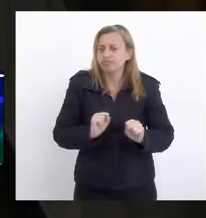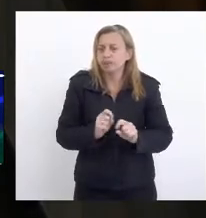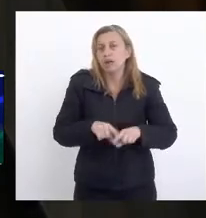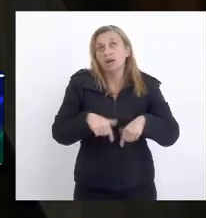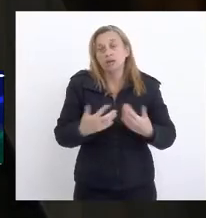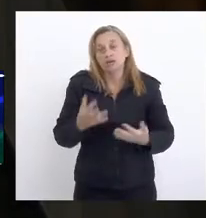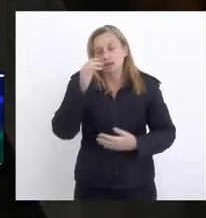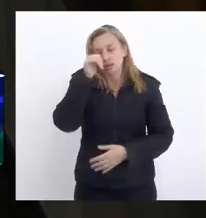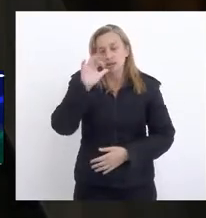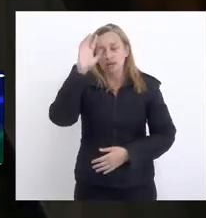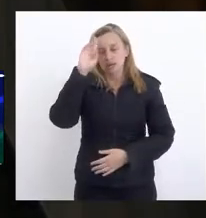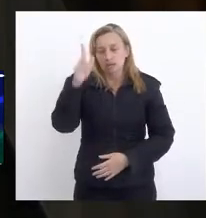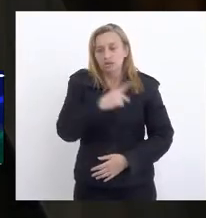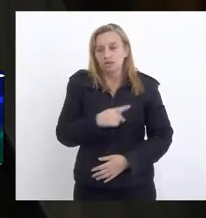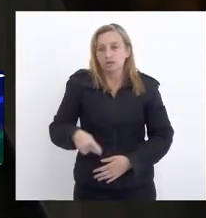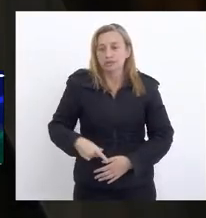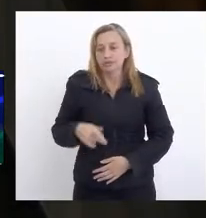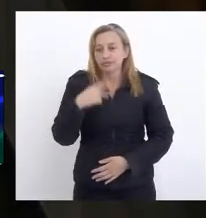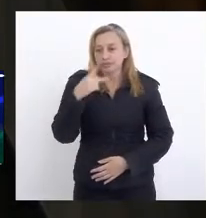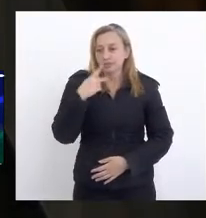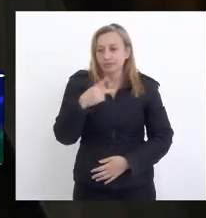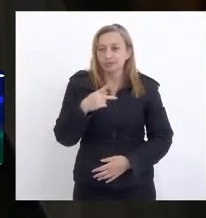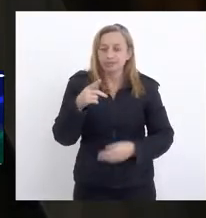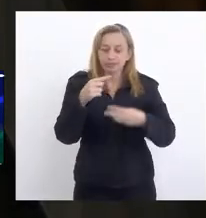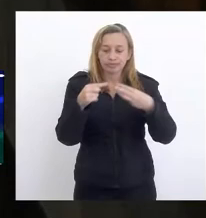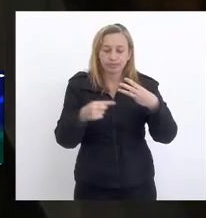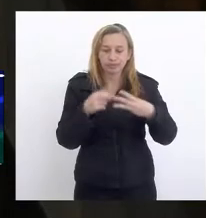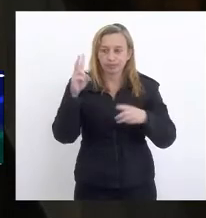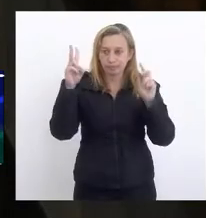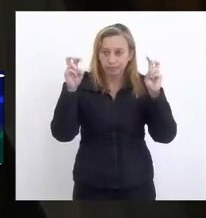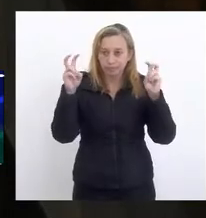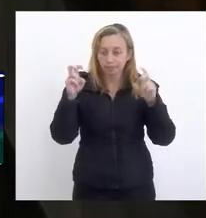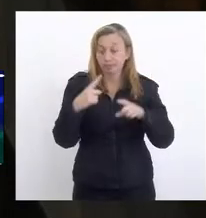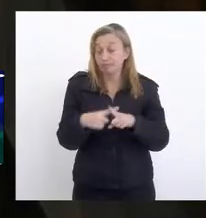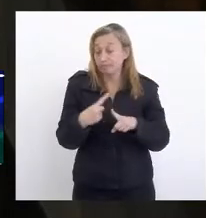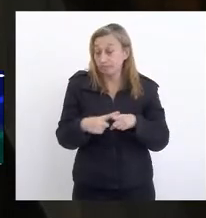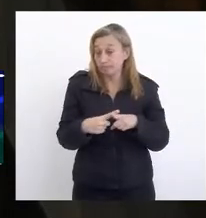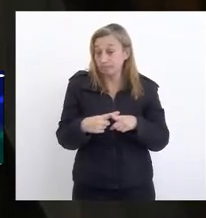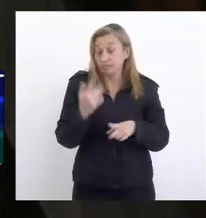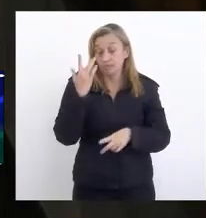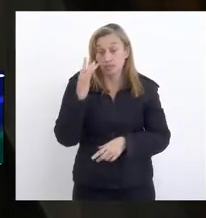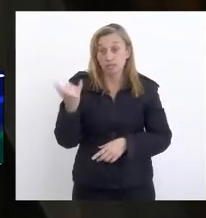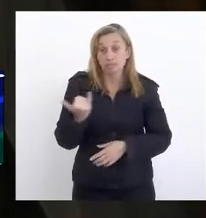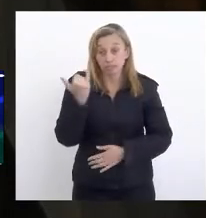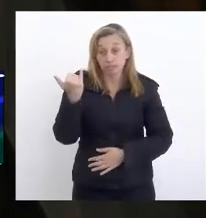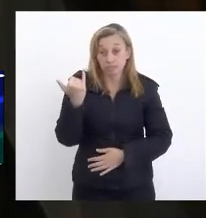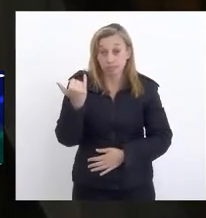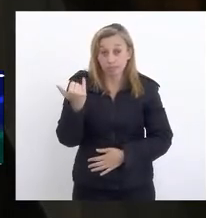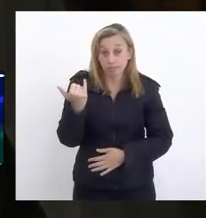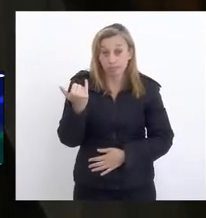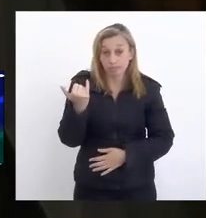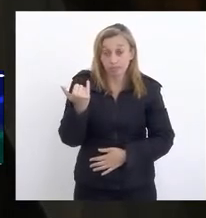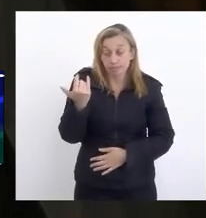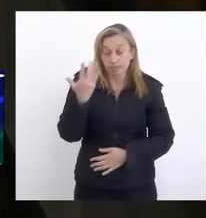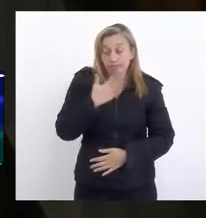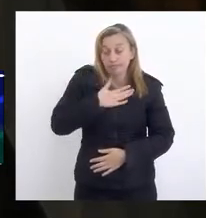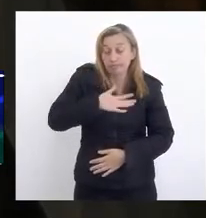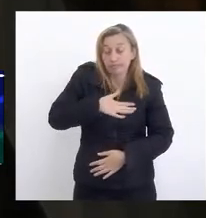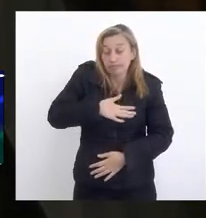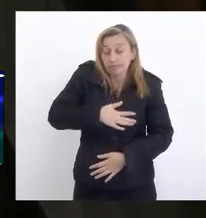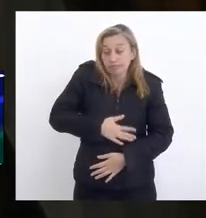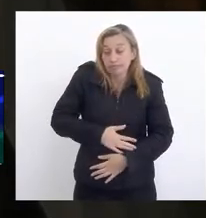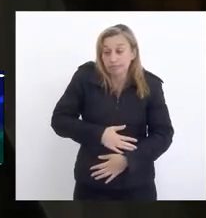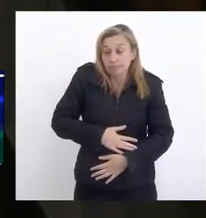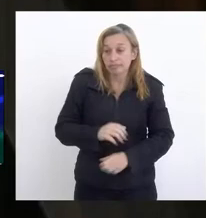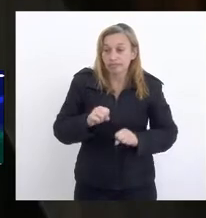senhora presidente, queria fazer menção a essas questões, porque achei oportuno na tranquilidade